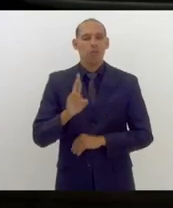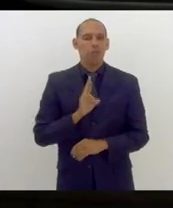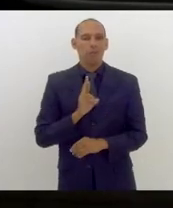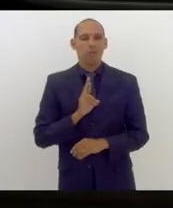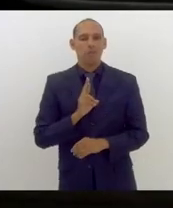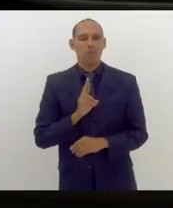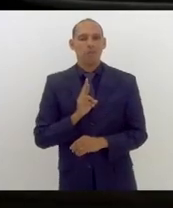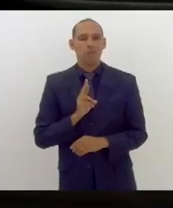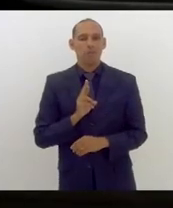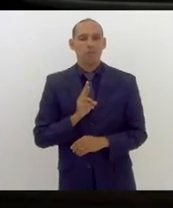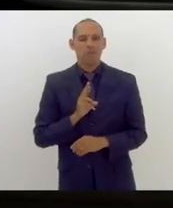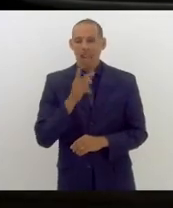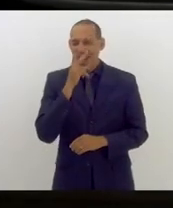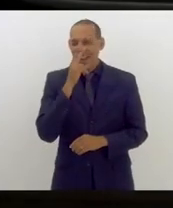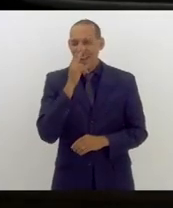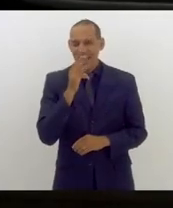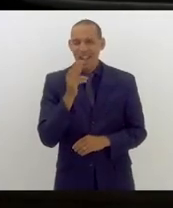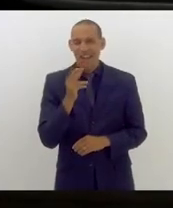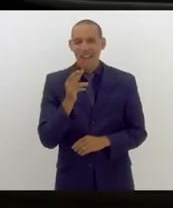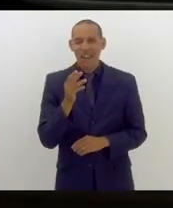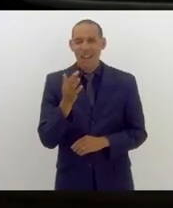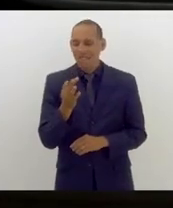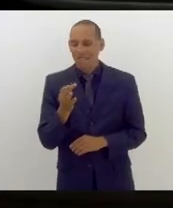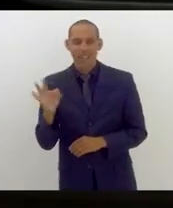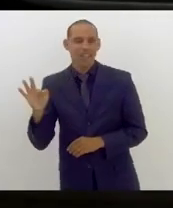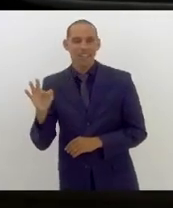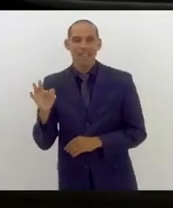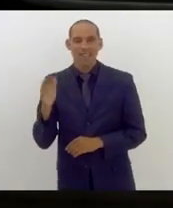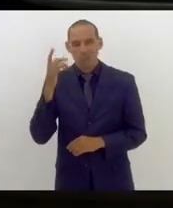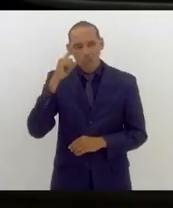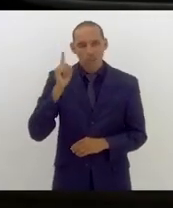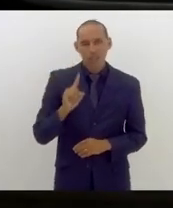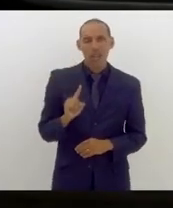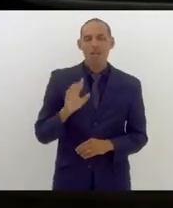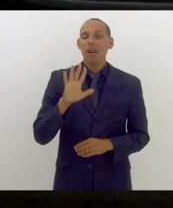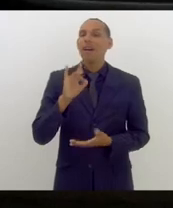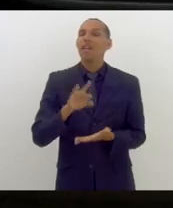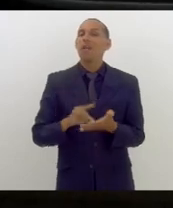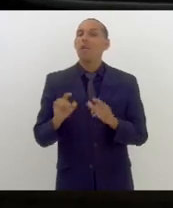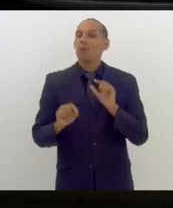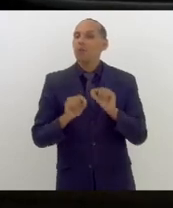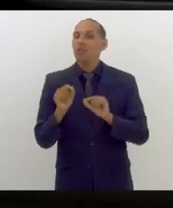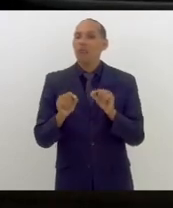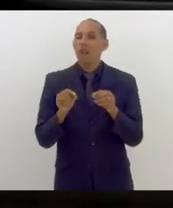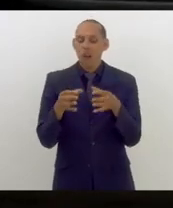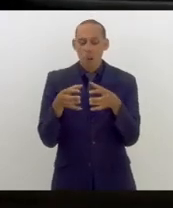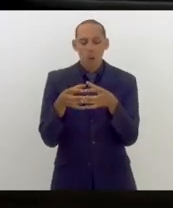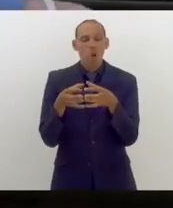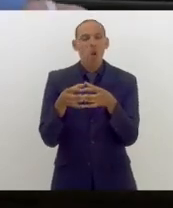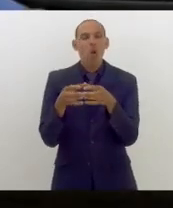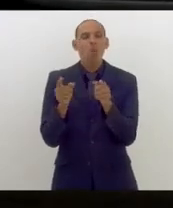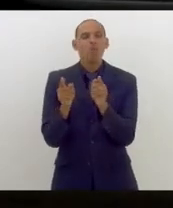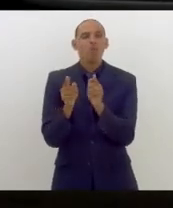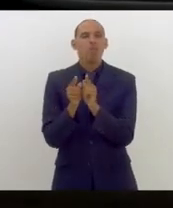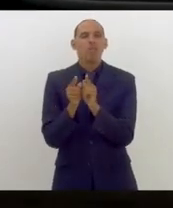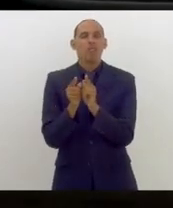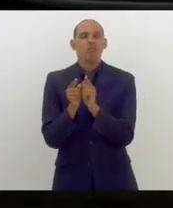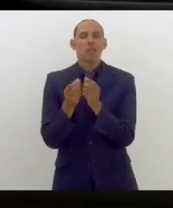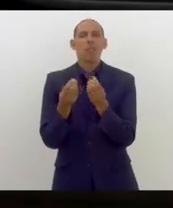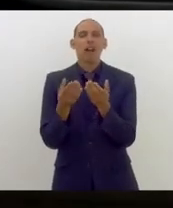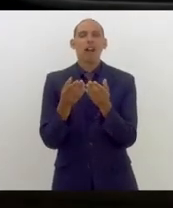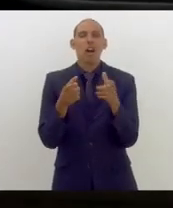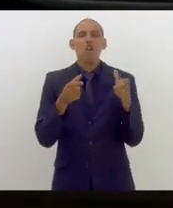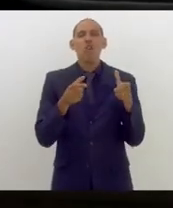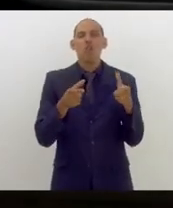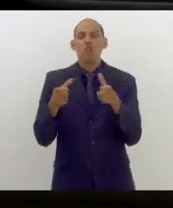às vezes parece que a Federação tá meio missa que não tá sabendo das coisas mas não é verdade o corpo é pequeno pra andar pra andar uma